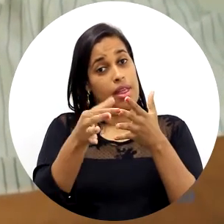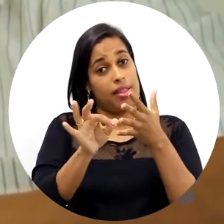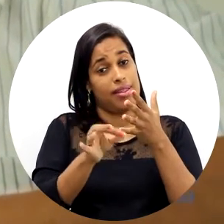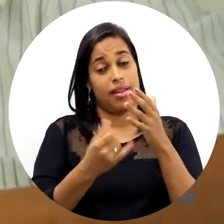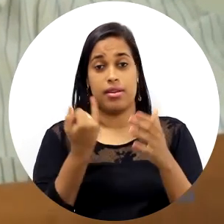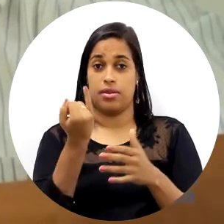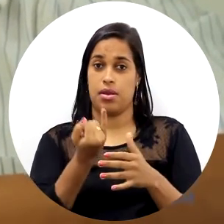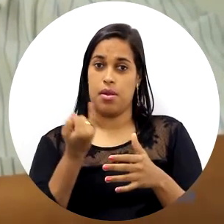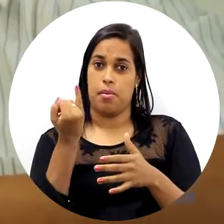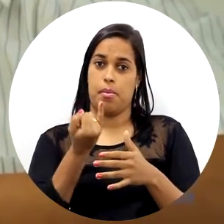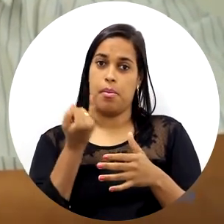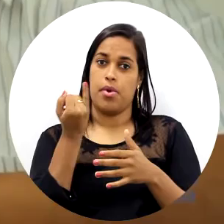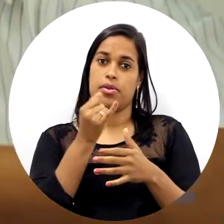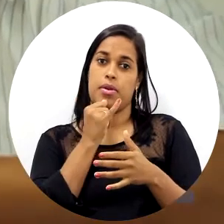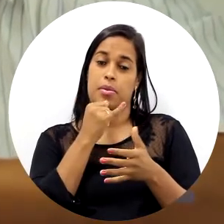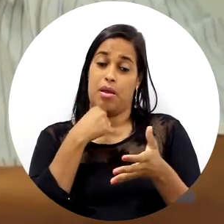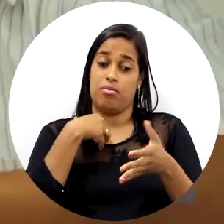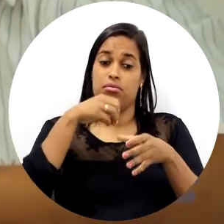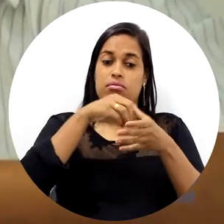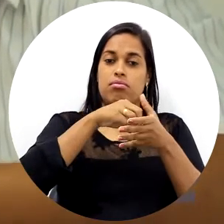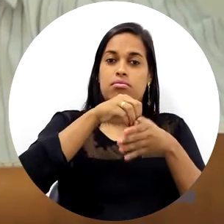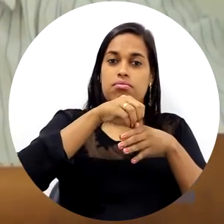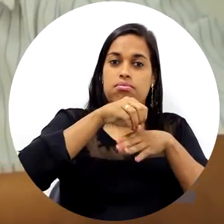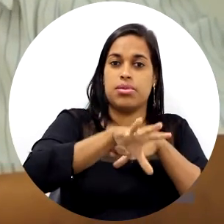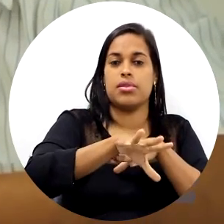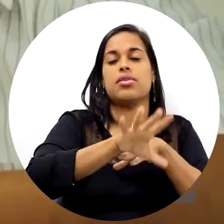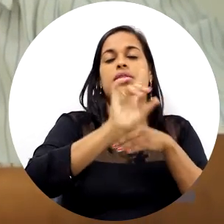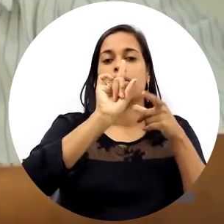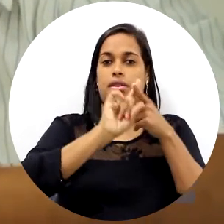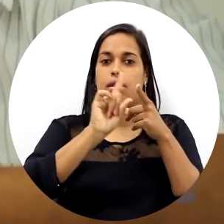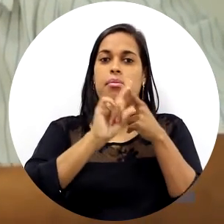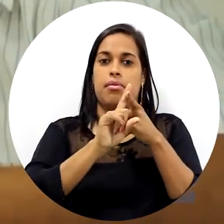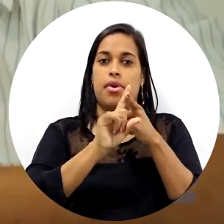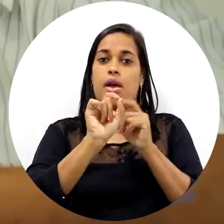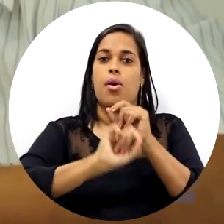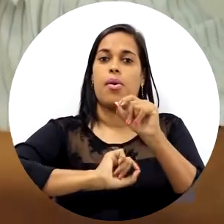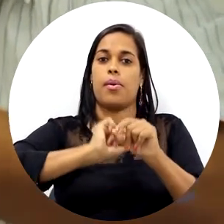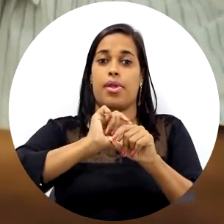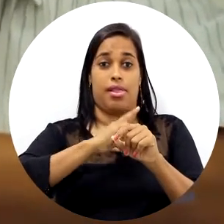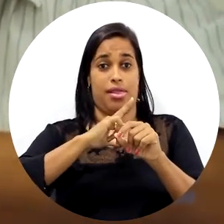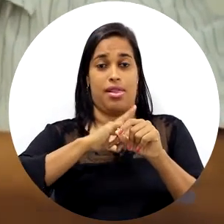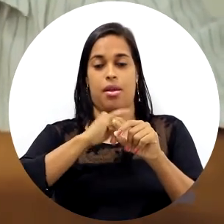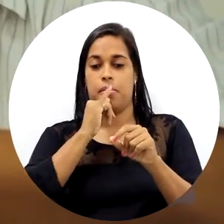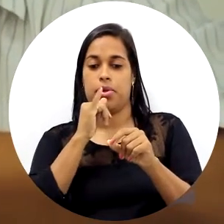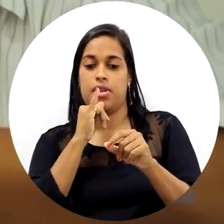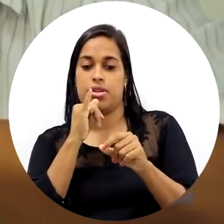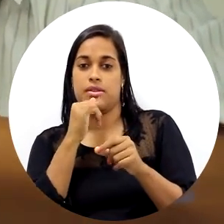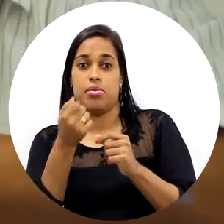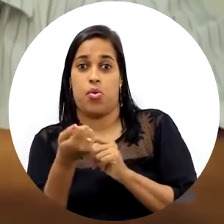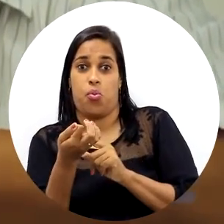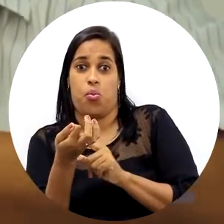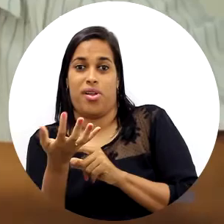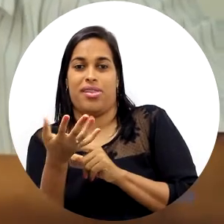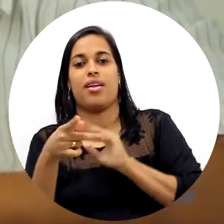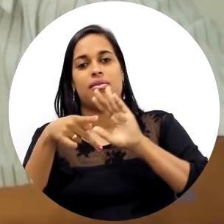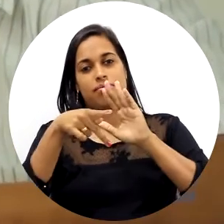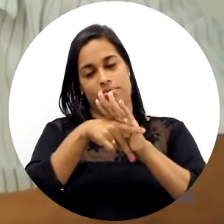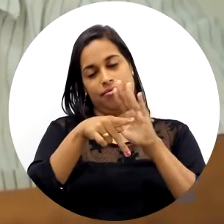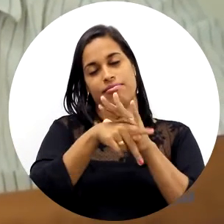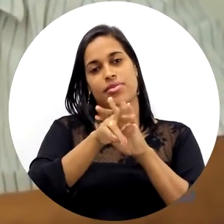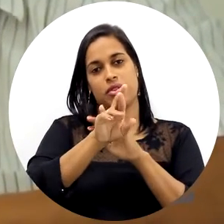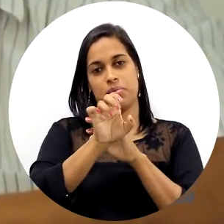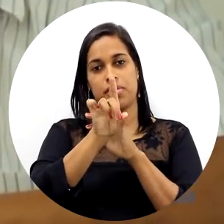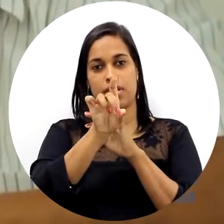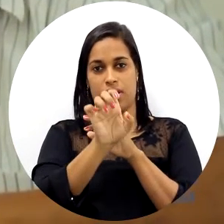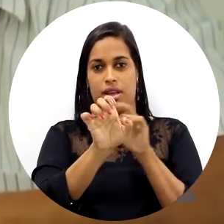detalhe importante é que quando a gente fala em transmissão de dados, geralmente a gente fala que há um pacote na rede ou uma mensagem, tá? Então,